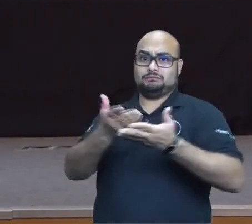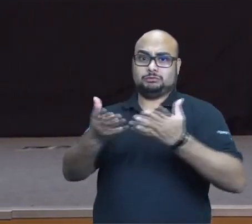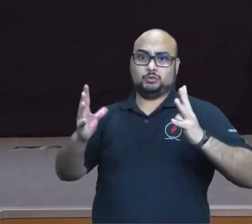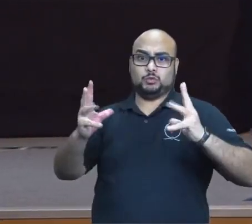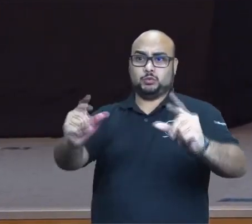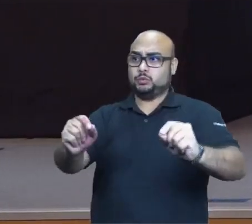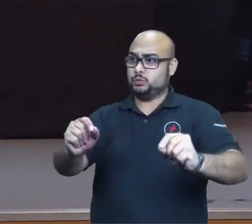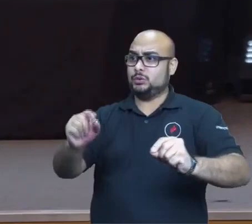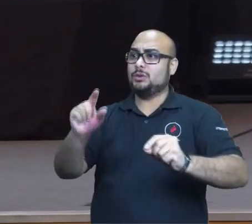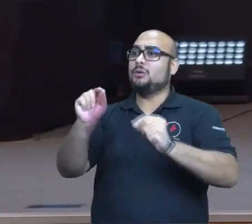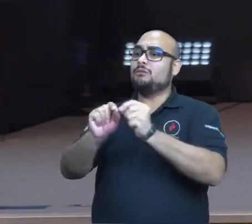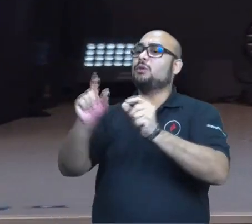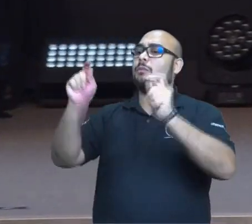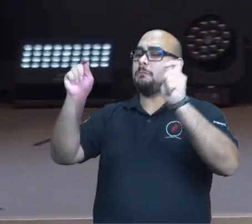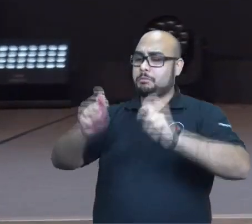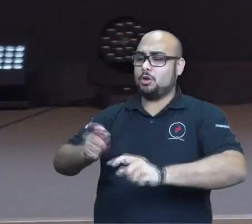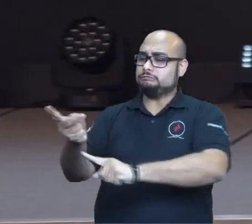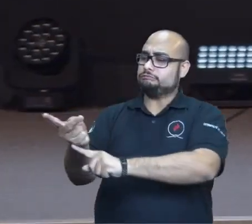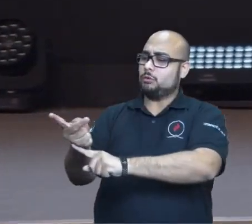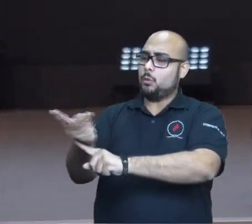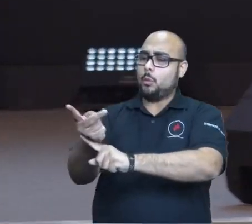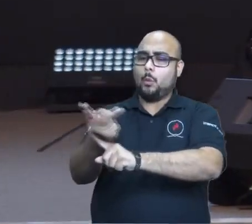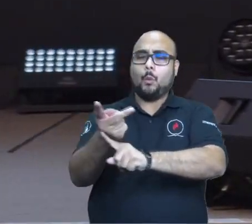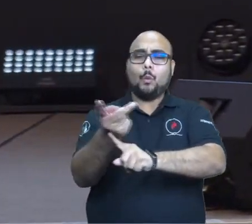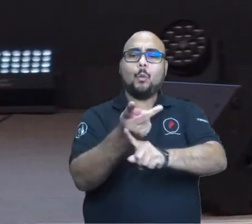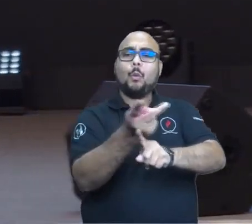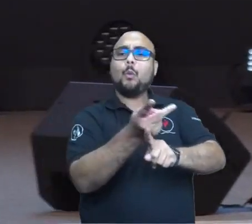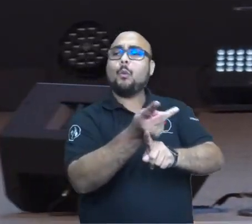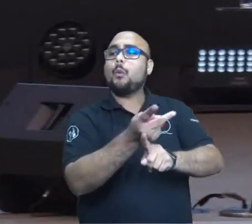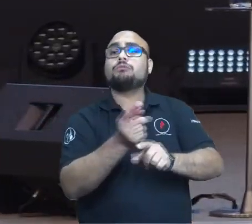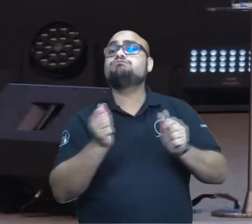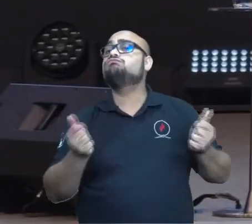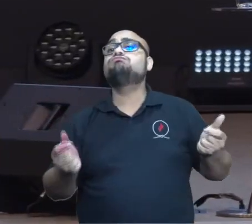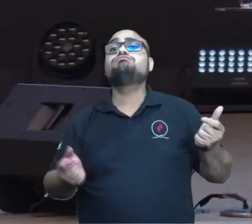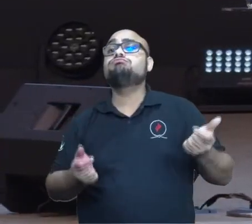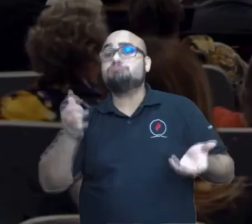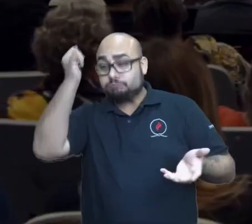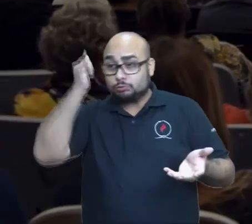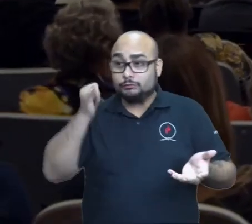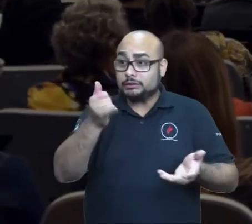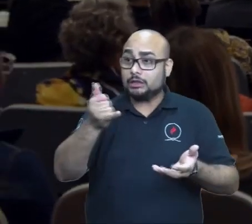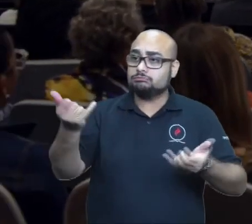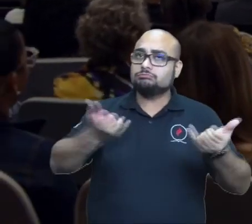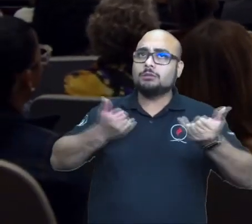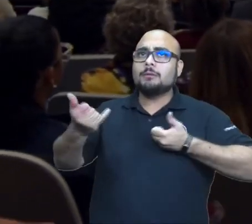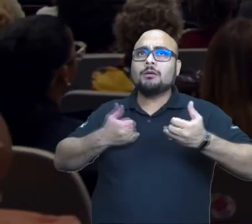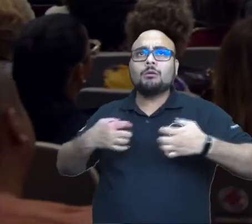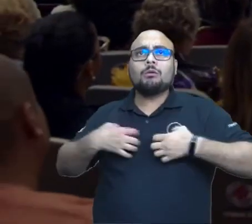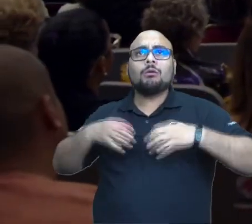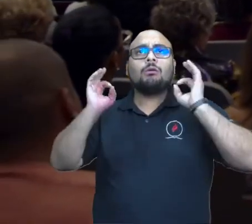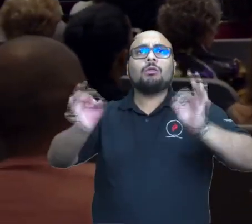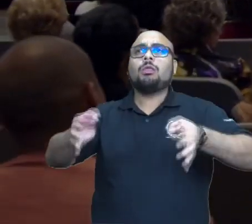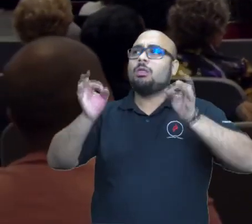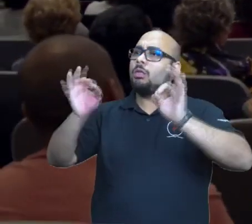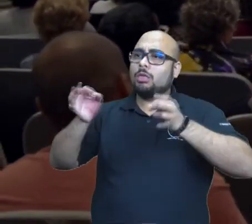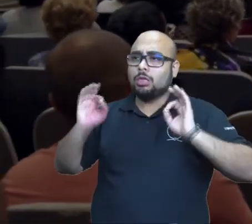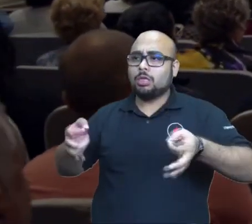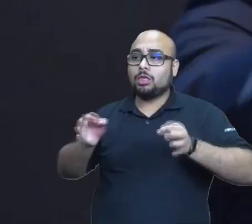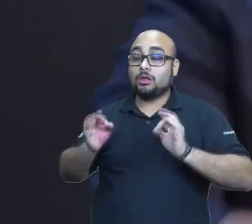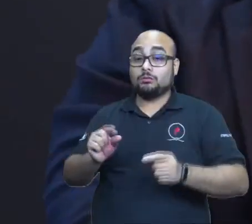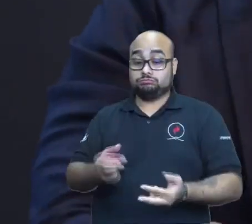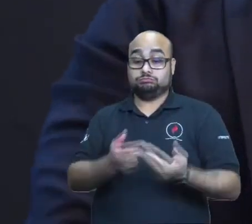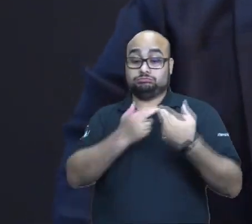procurar na boca de quem tem um assim de do senhor já teve um pai você pensa que vai